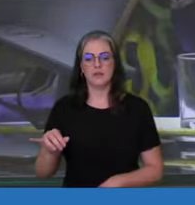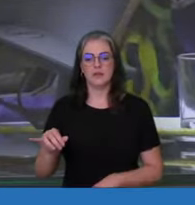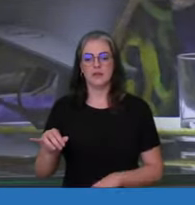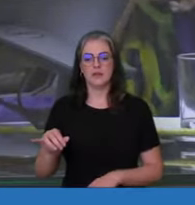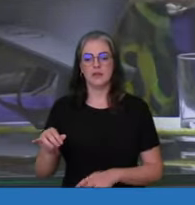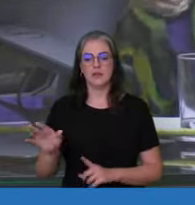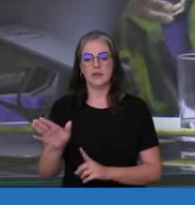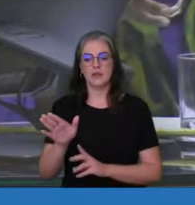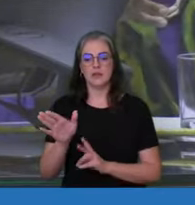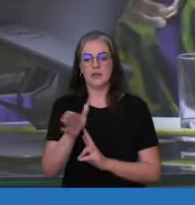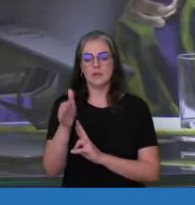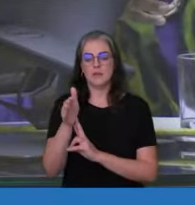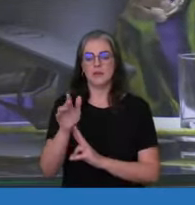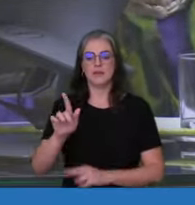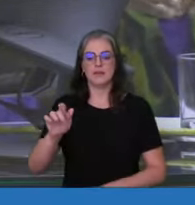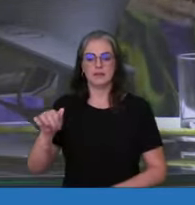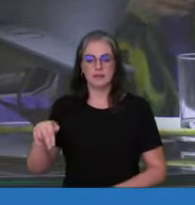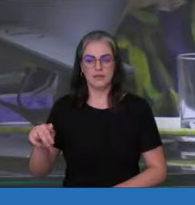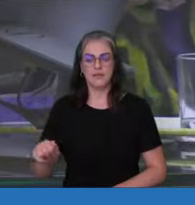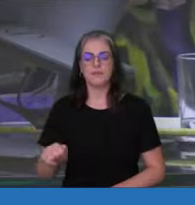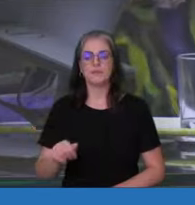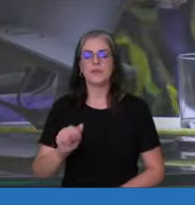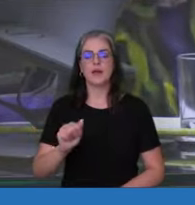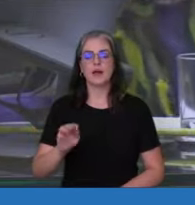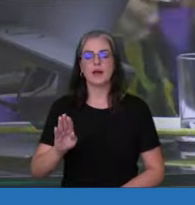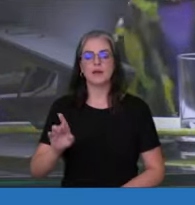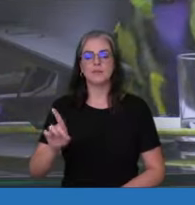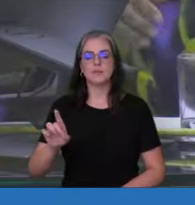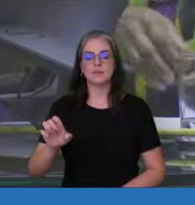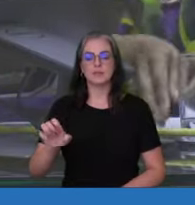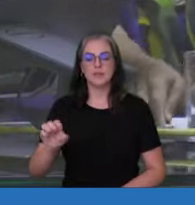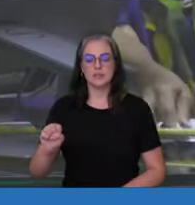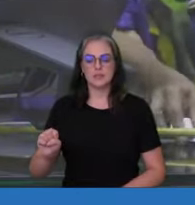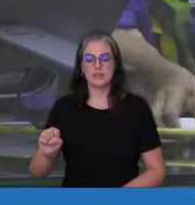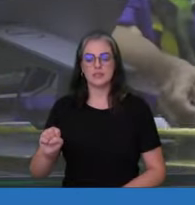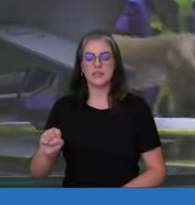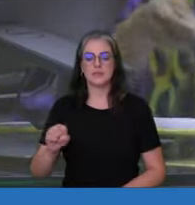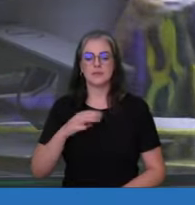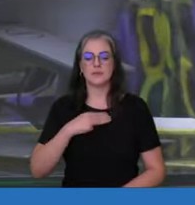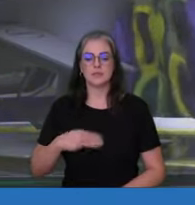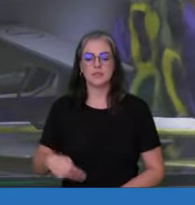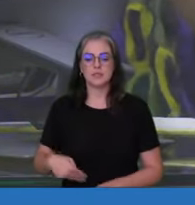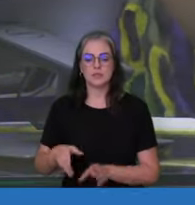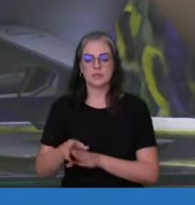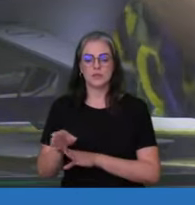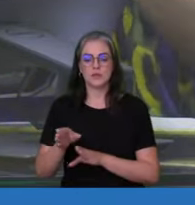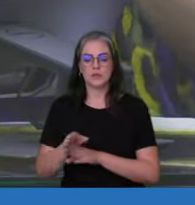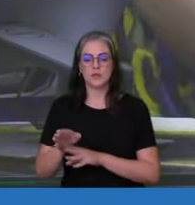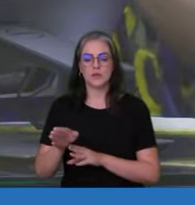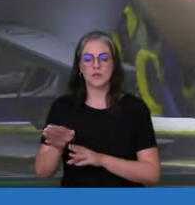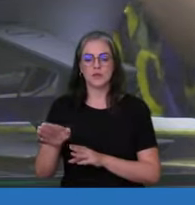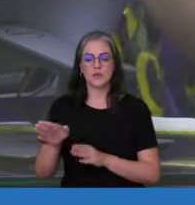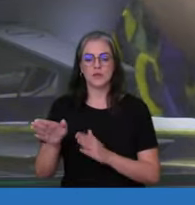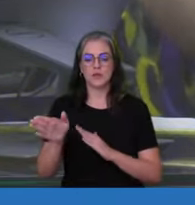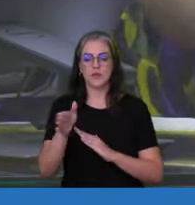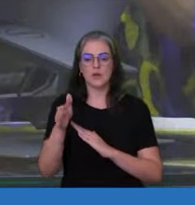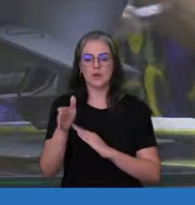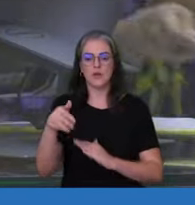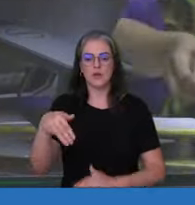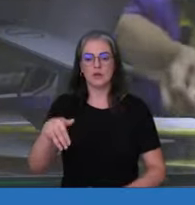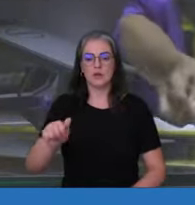de Gana, a Abdeslam Malé, ministro conselheiro da Embaixada do Reino do